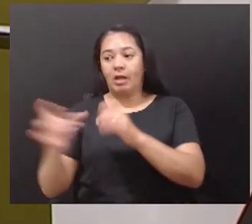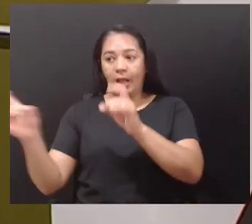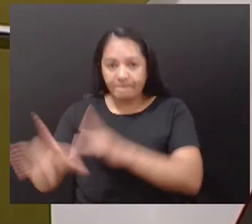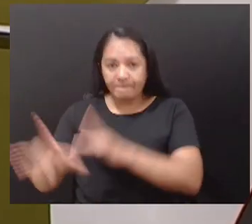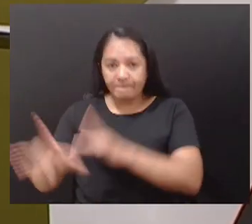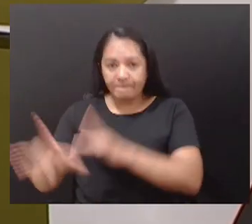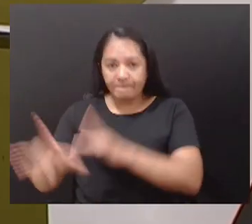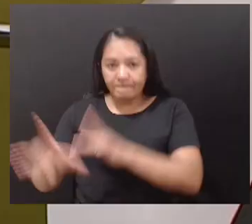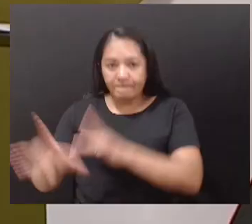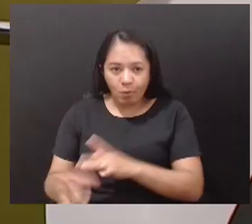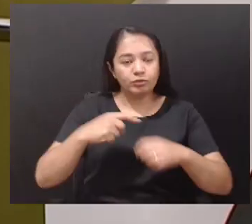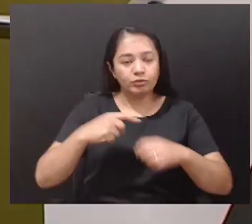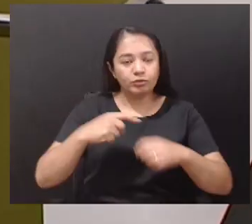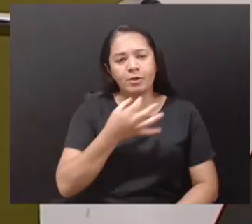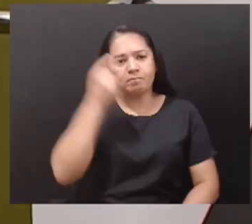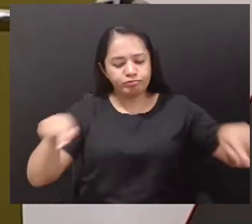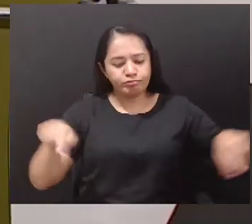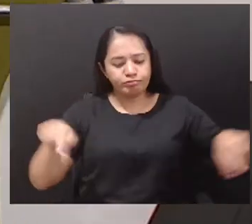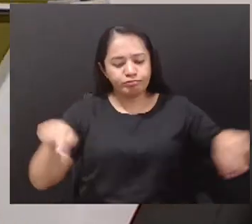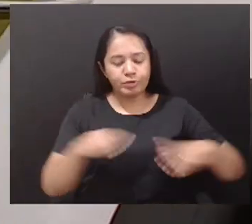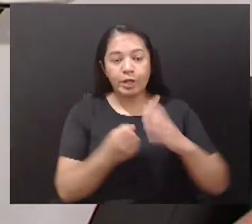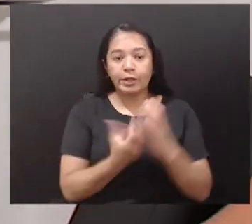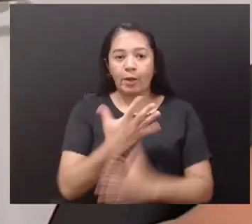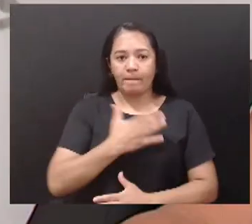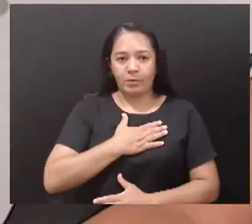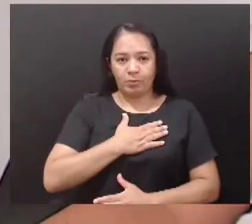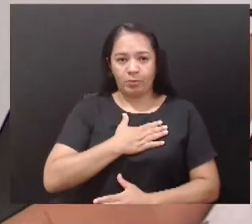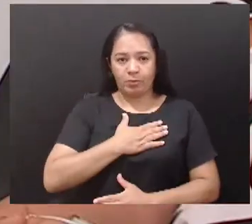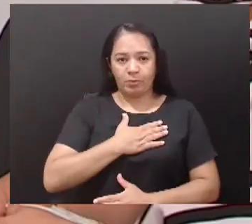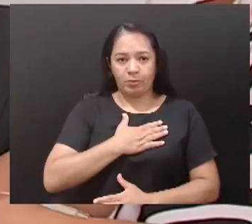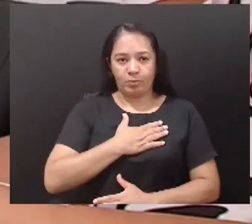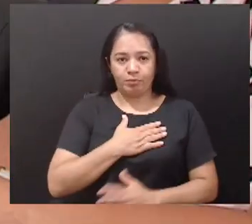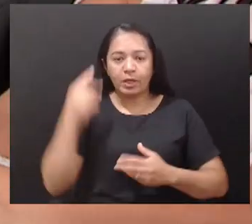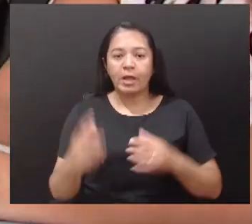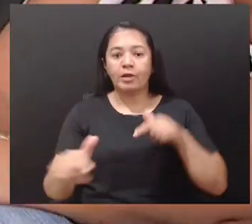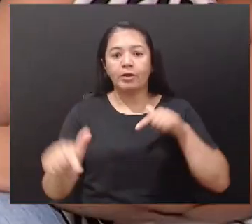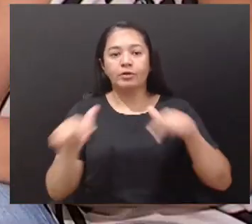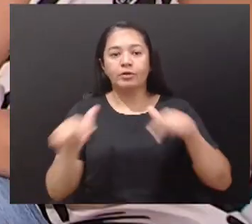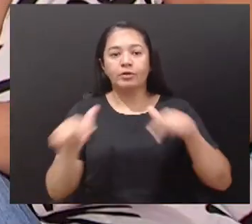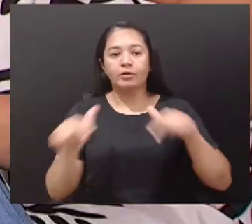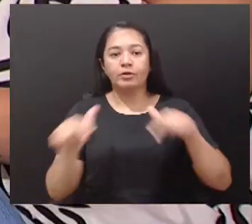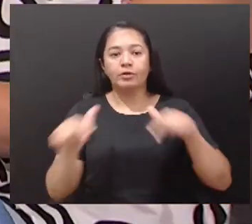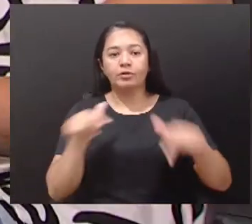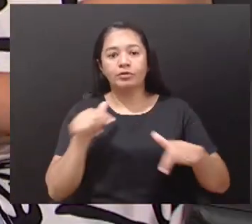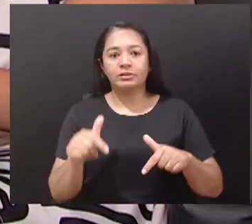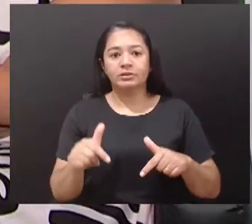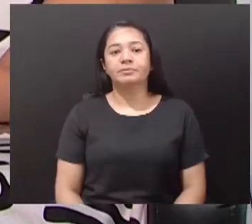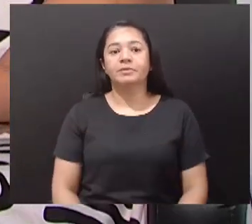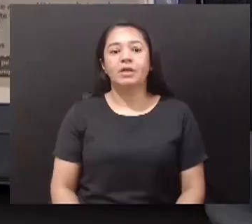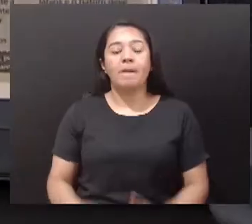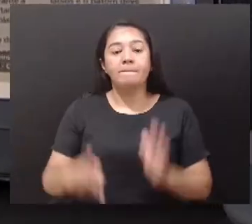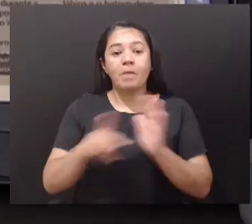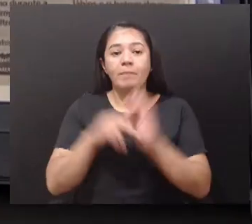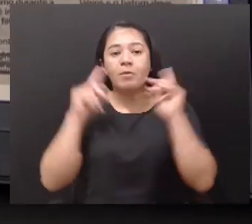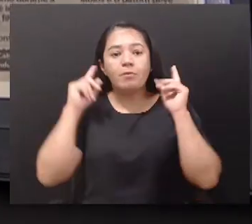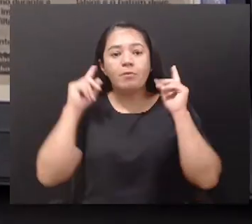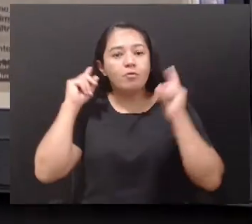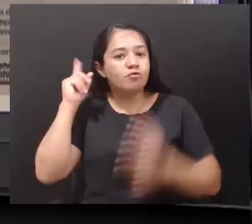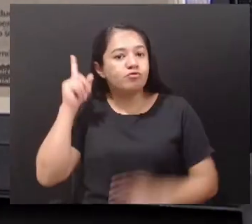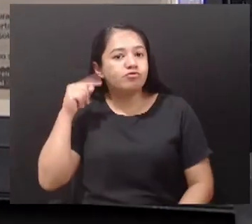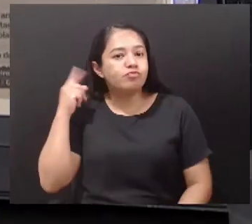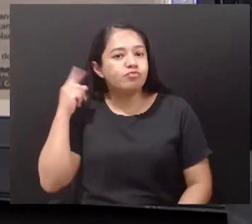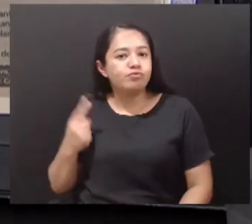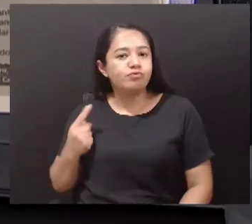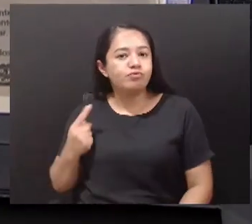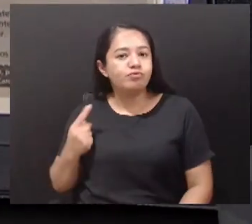Aí, resumindo assim, eu vim trabalhar num salão especialista em cachos, levei as técnicas de soltura de cacho que